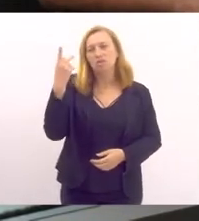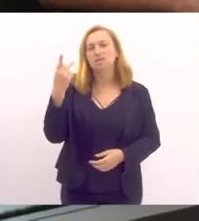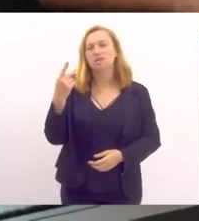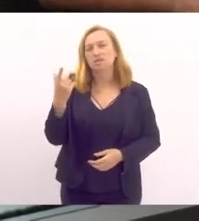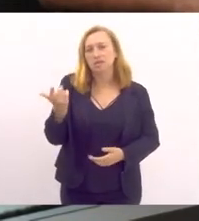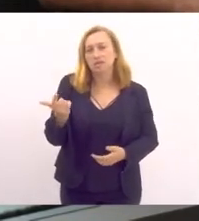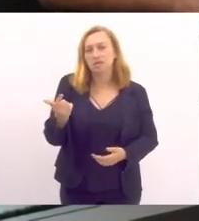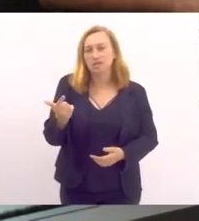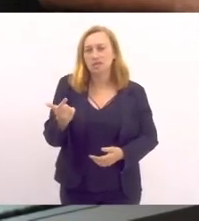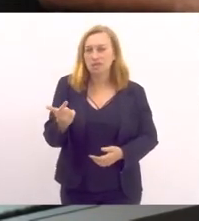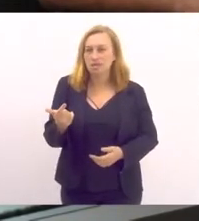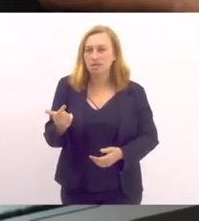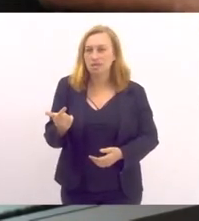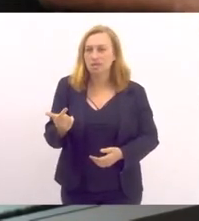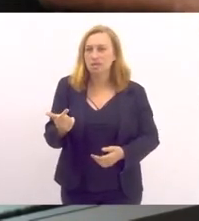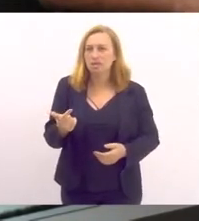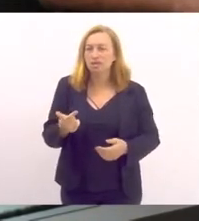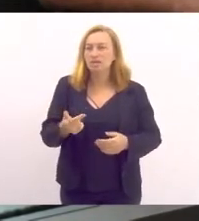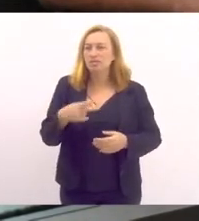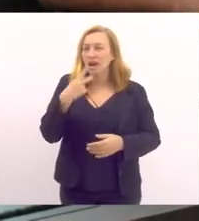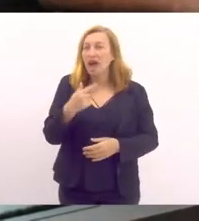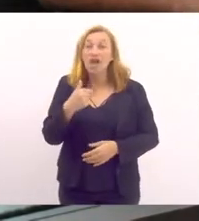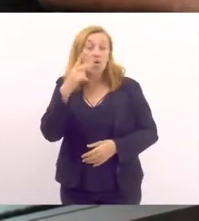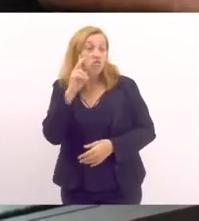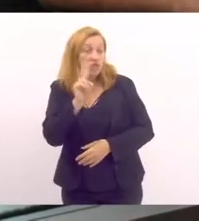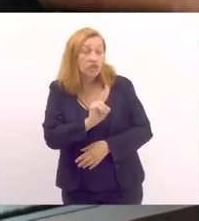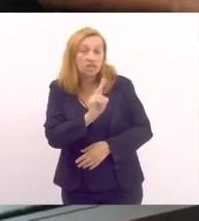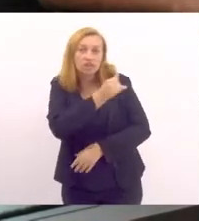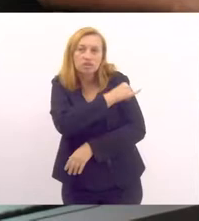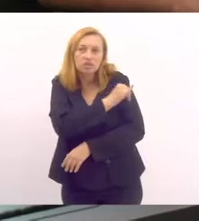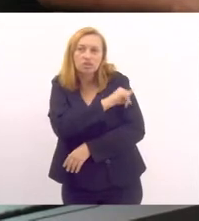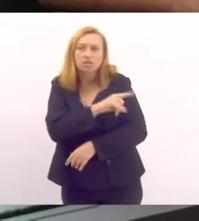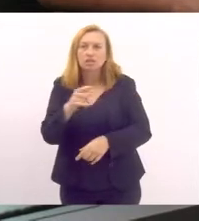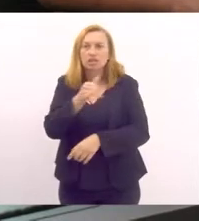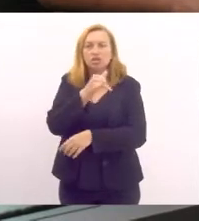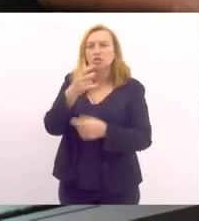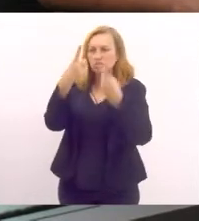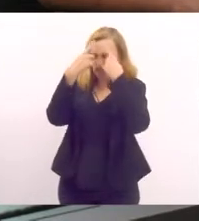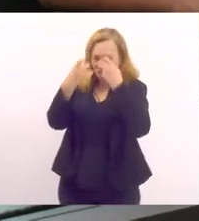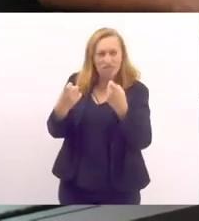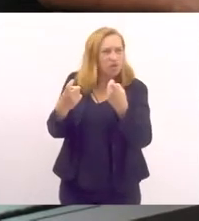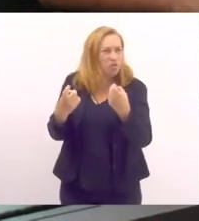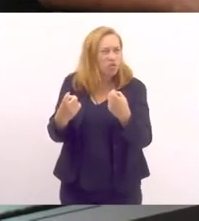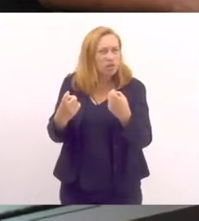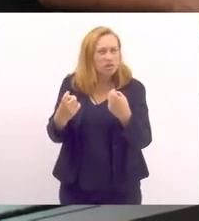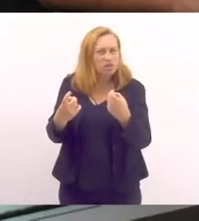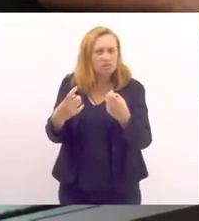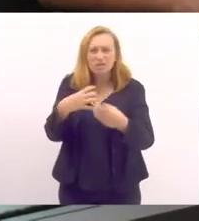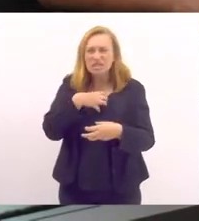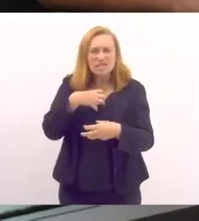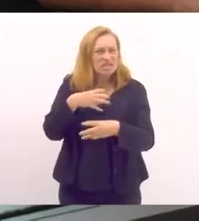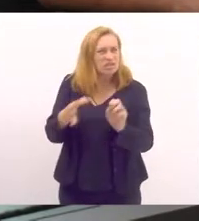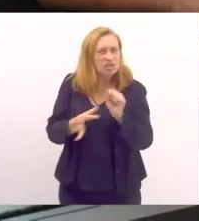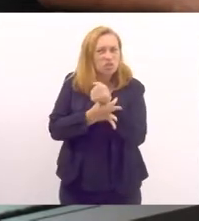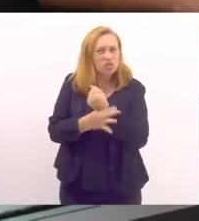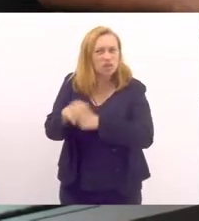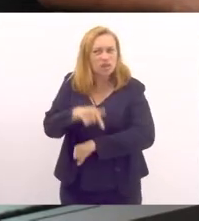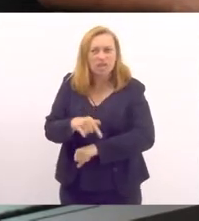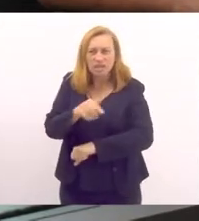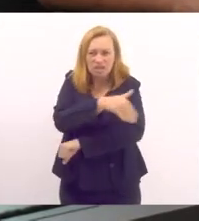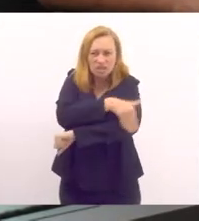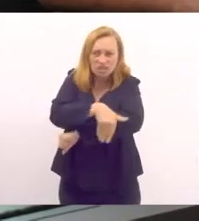E as pessoas veem assim, poxa, eu via na televisão que o Rio de Janeiro é violento, é perigoso. Mas, pô, eu estou me sentindo tão seguro, em cada esquina eu